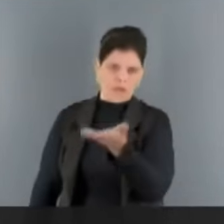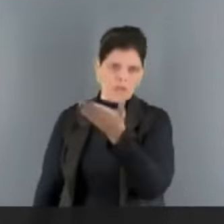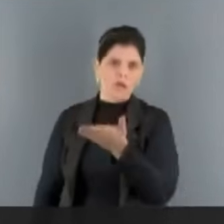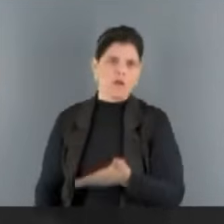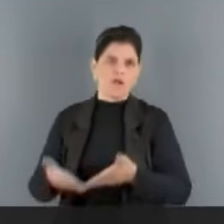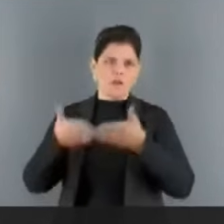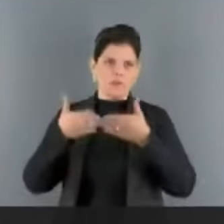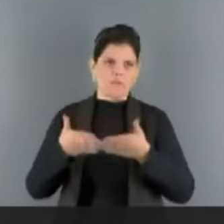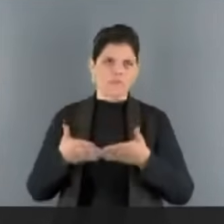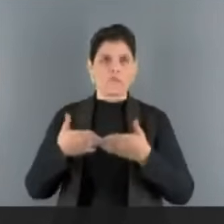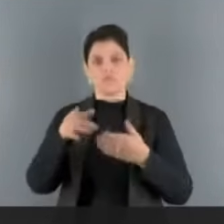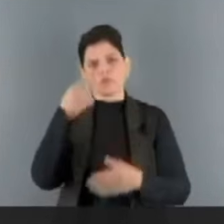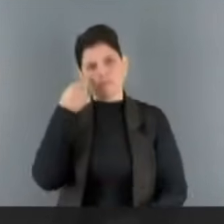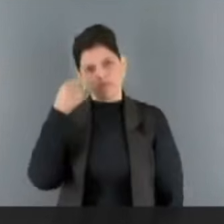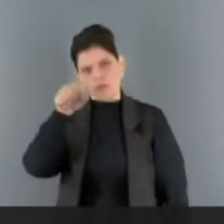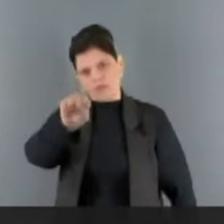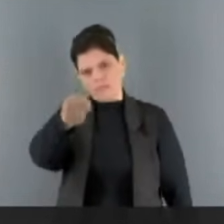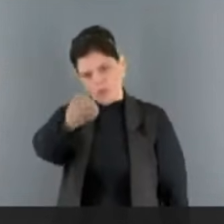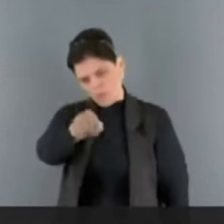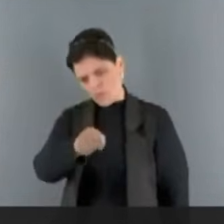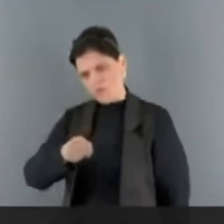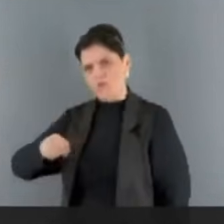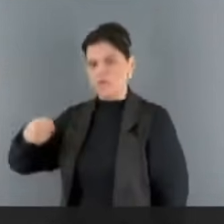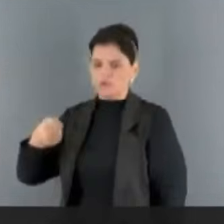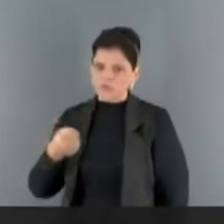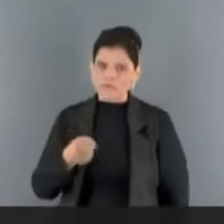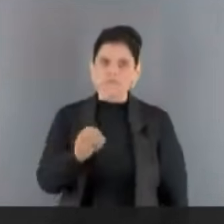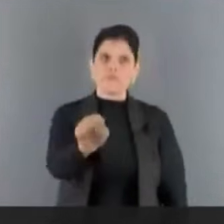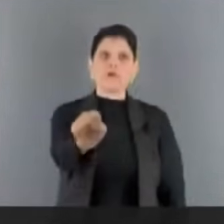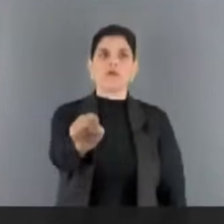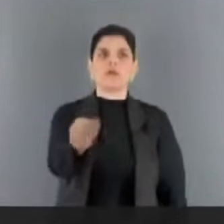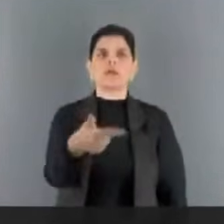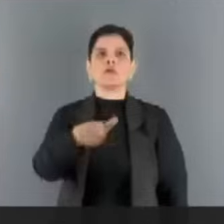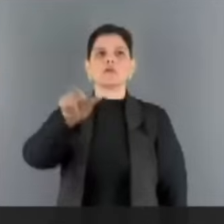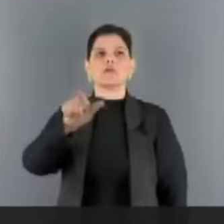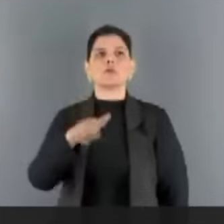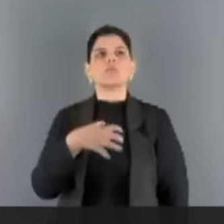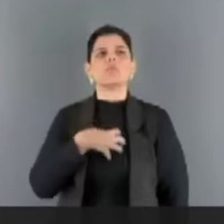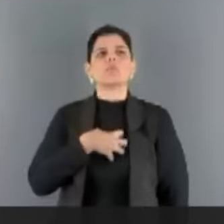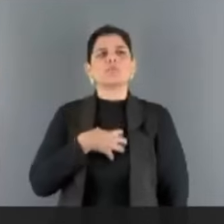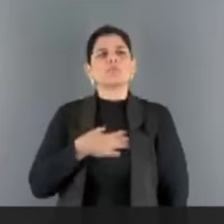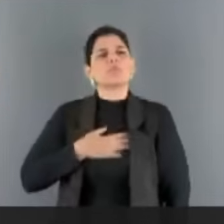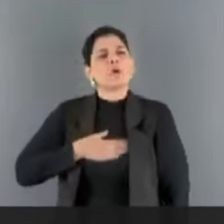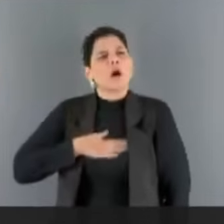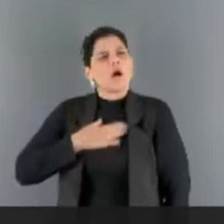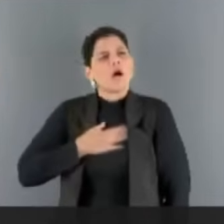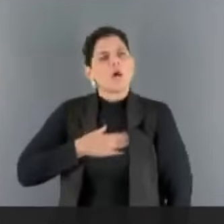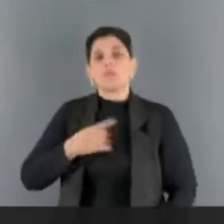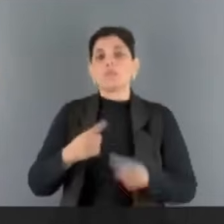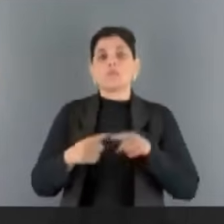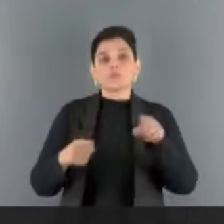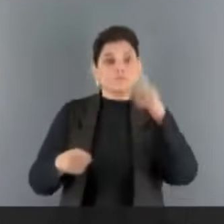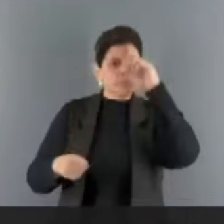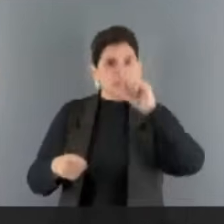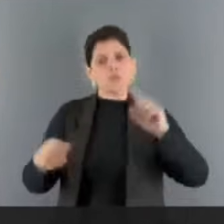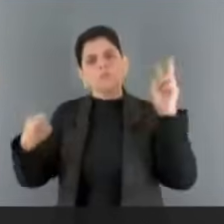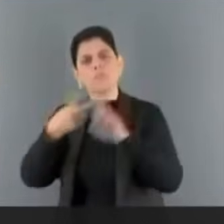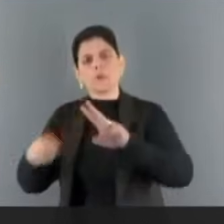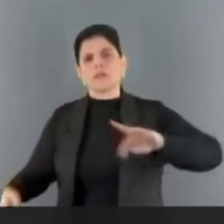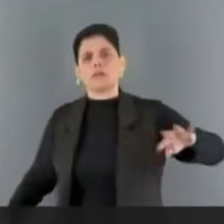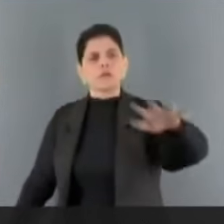porta, fecha novamente. Por que que o senhor adotou essa tranquilidade? Por que que naquele momento o senhor não deu ordem de